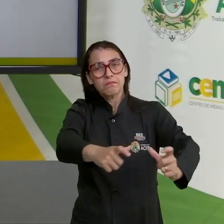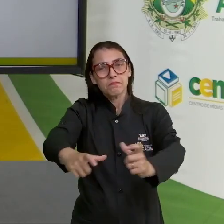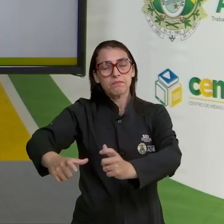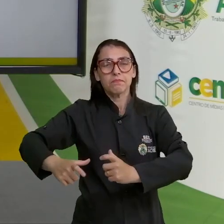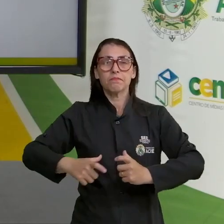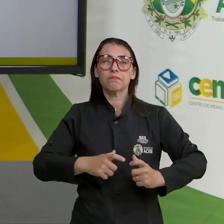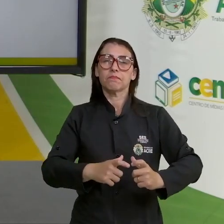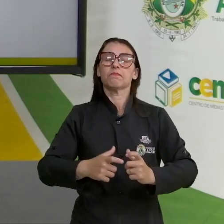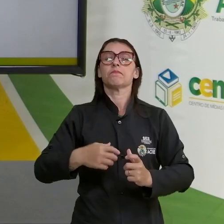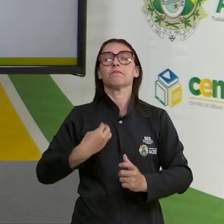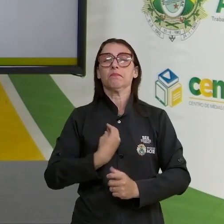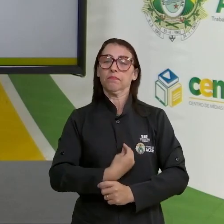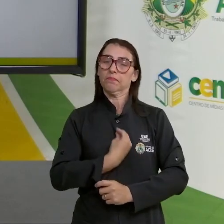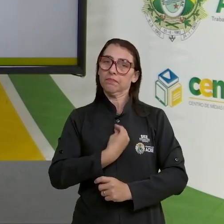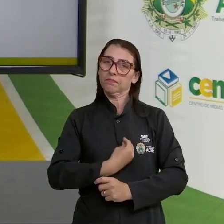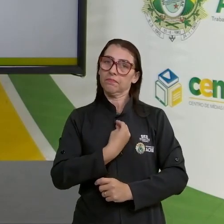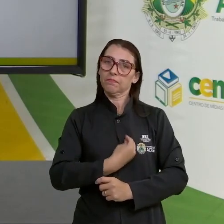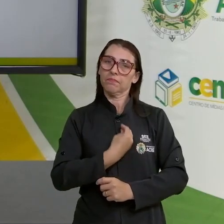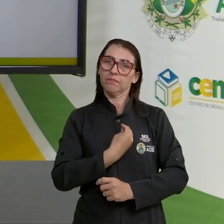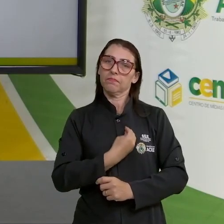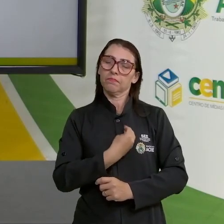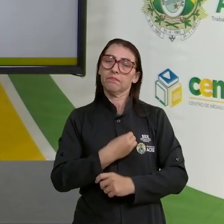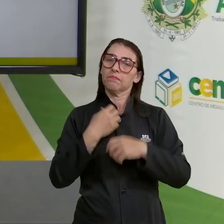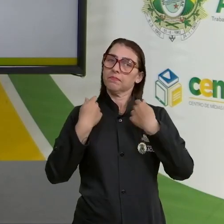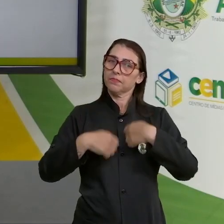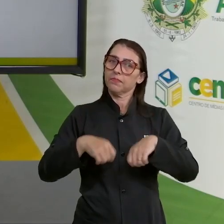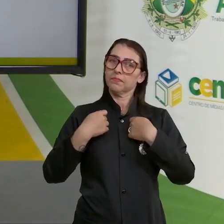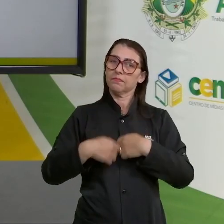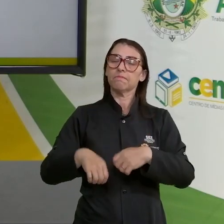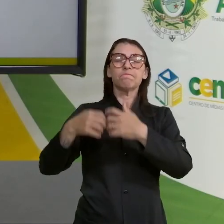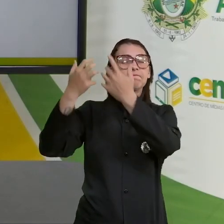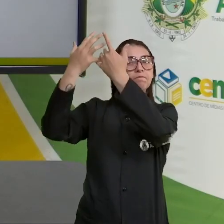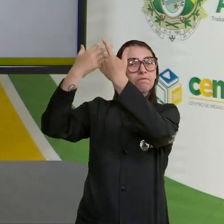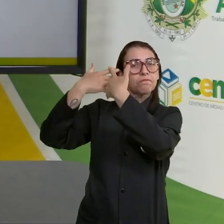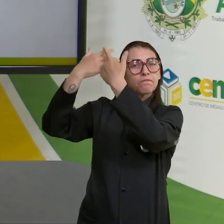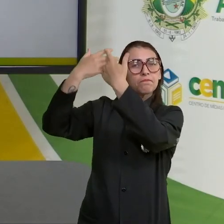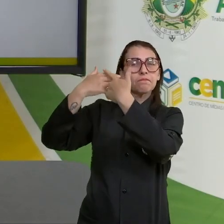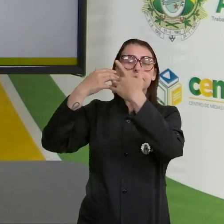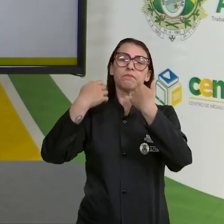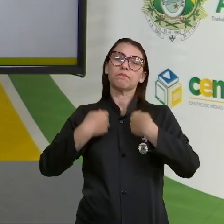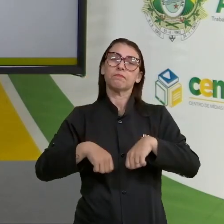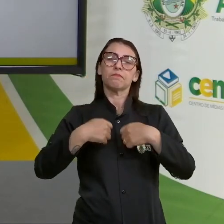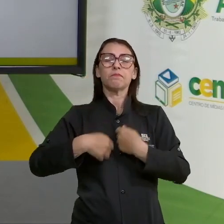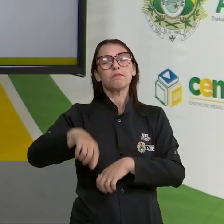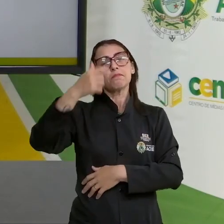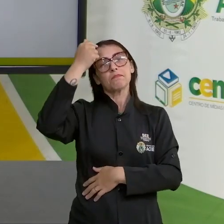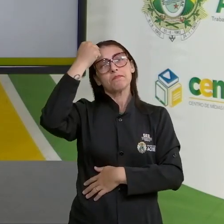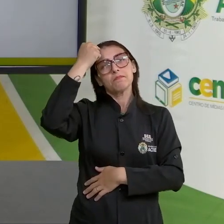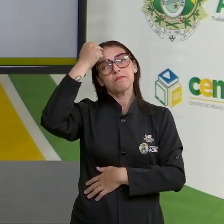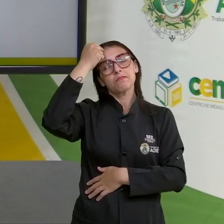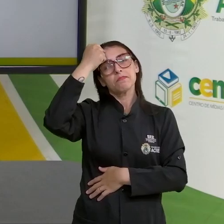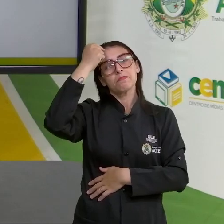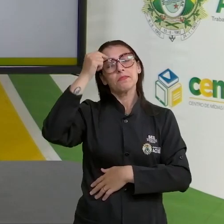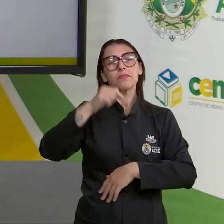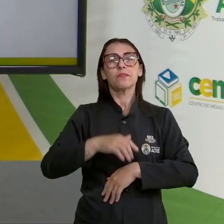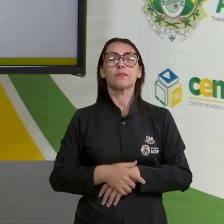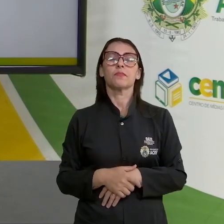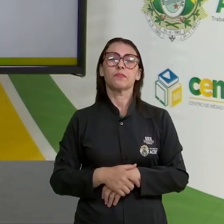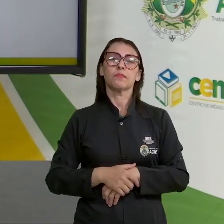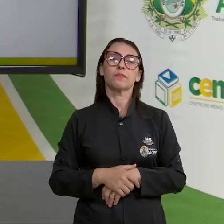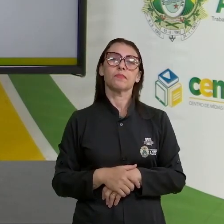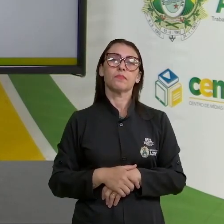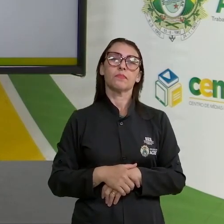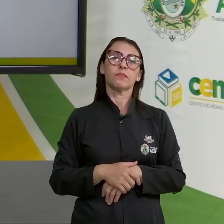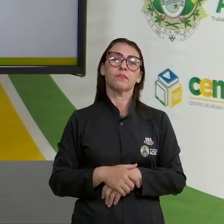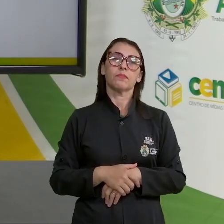aí da nossa vida, e isso a gente precisa refletir, a gente precisa pensar e refletir